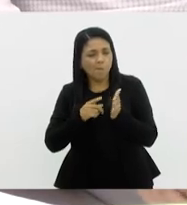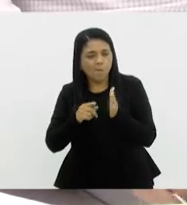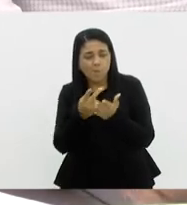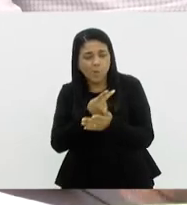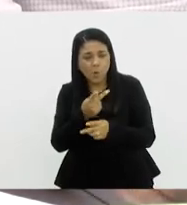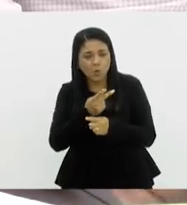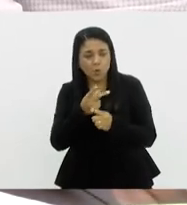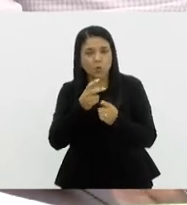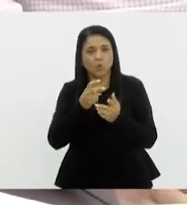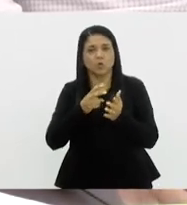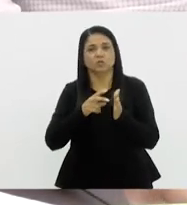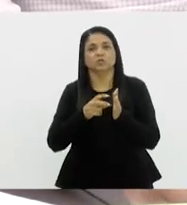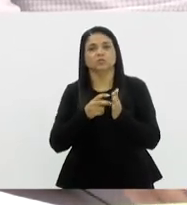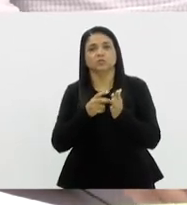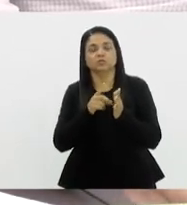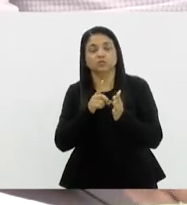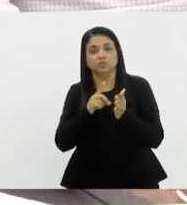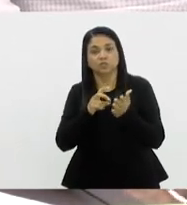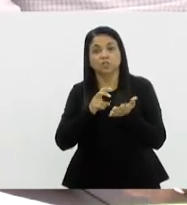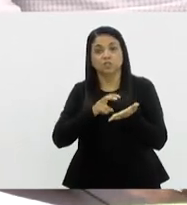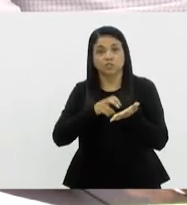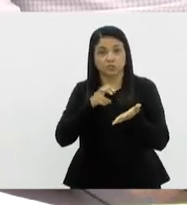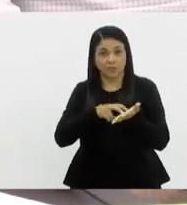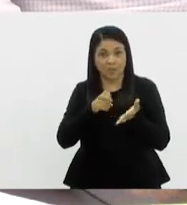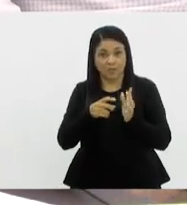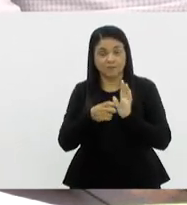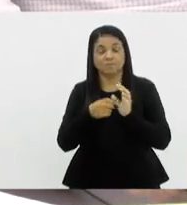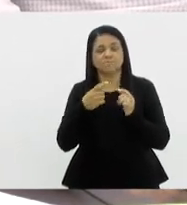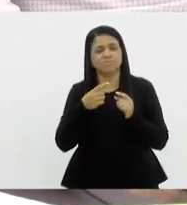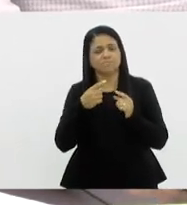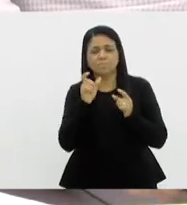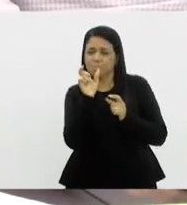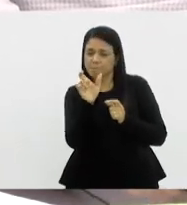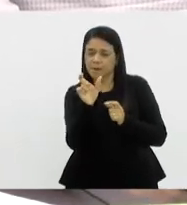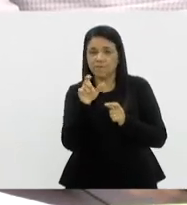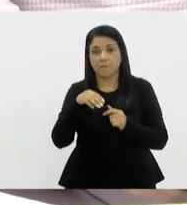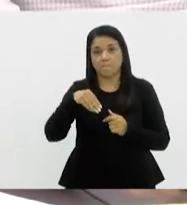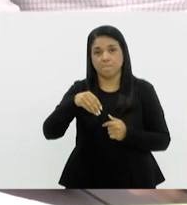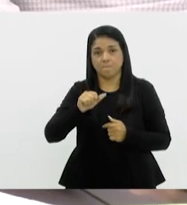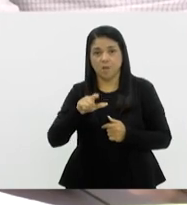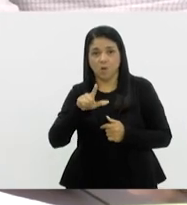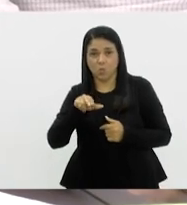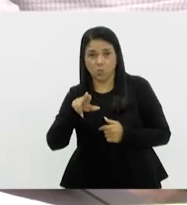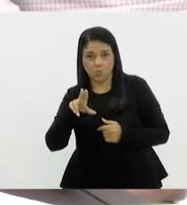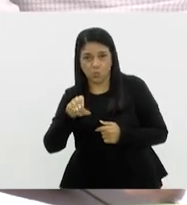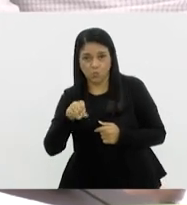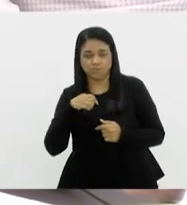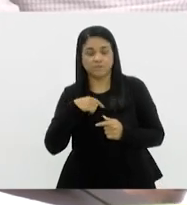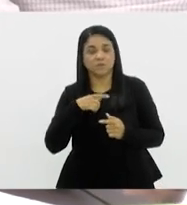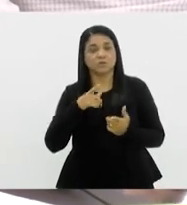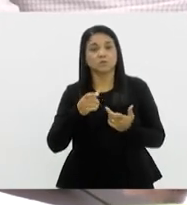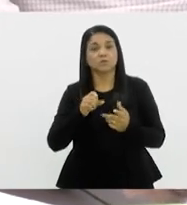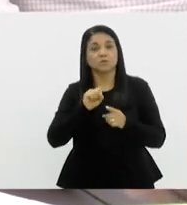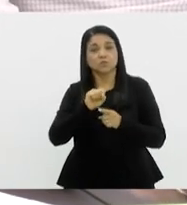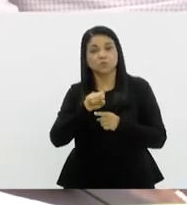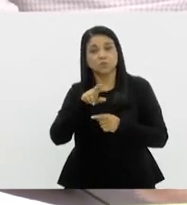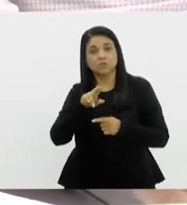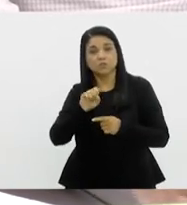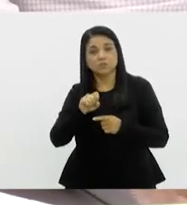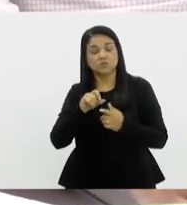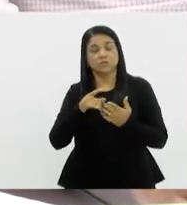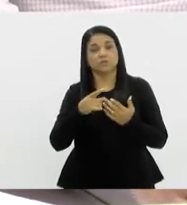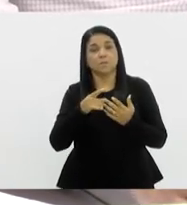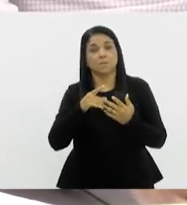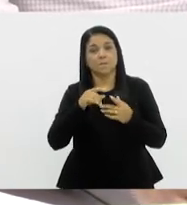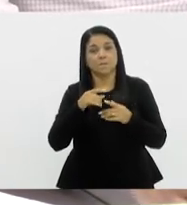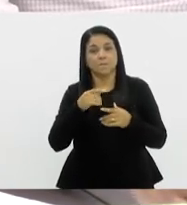no dicionário, a expressão maluco. Então, a expressão maluco é substantivo masculino, aquele que sofre de